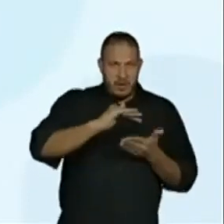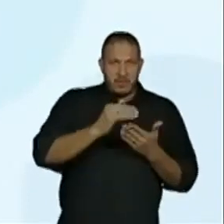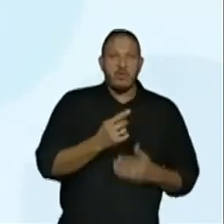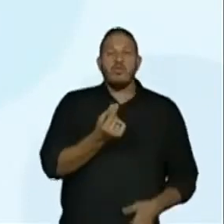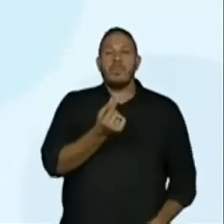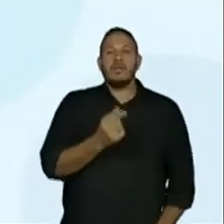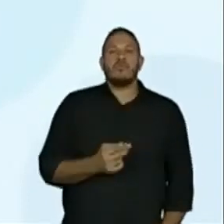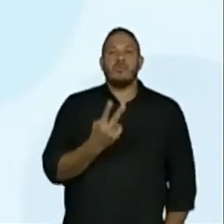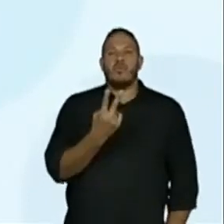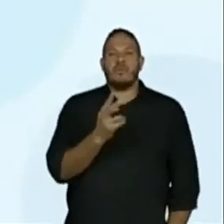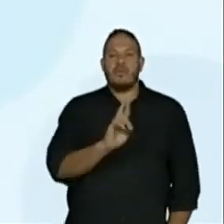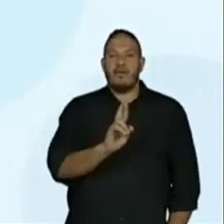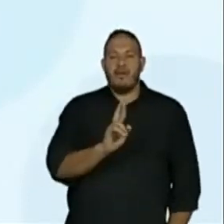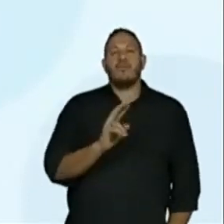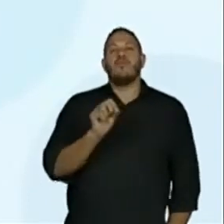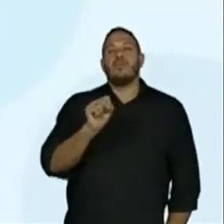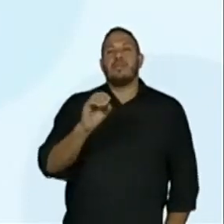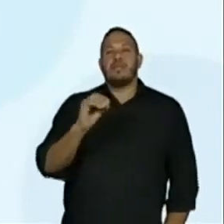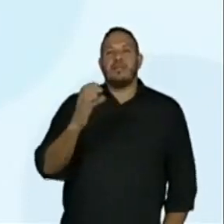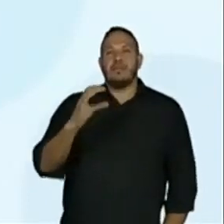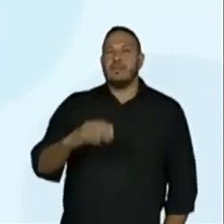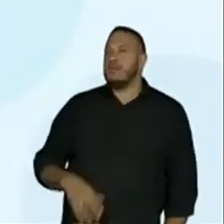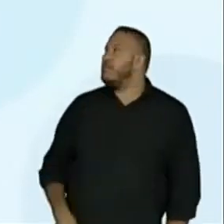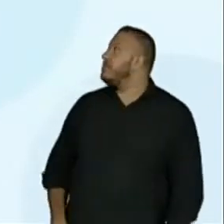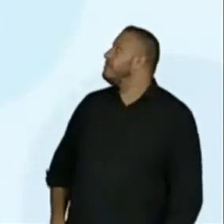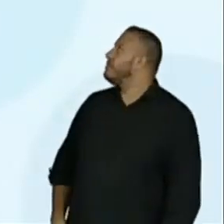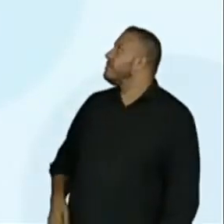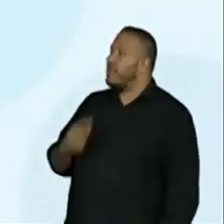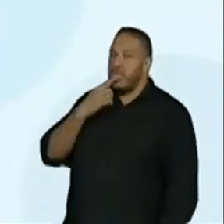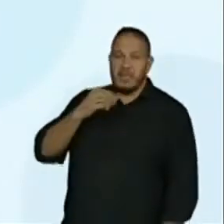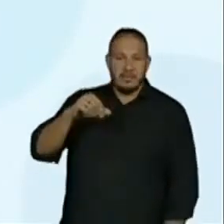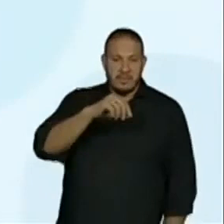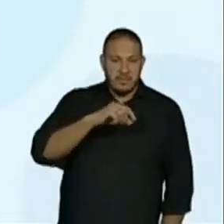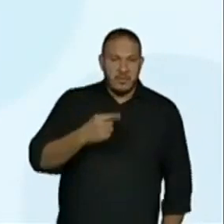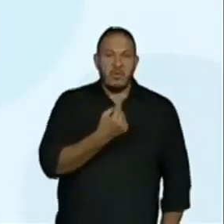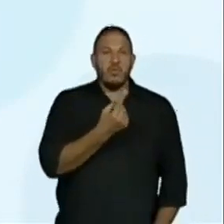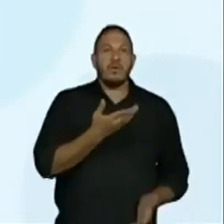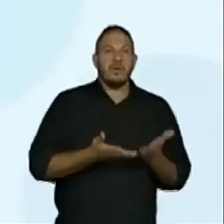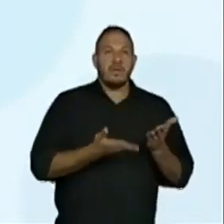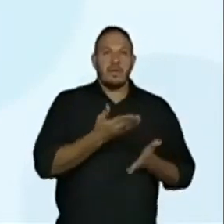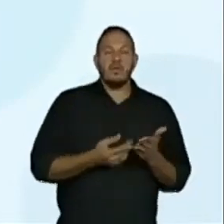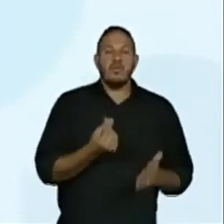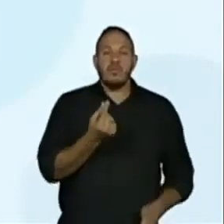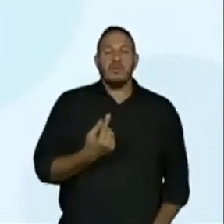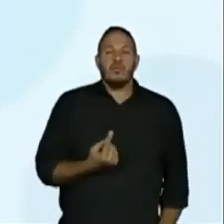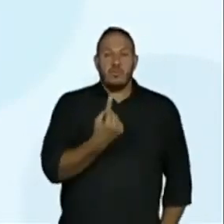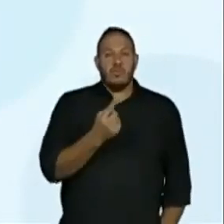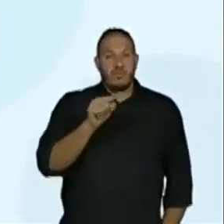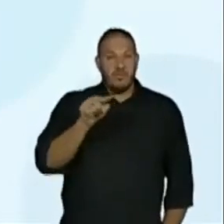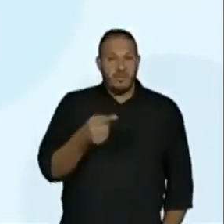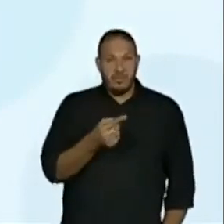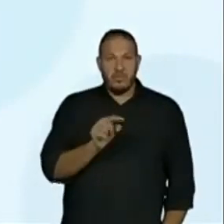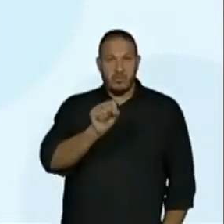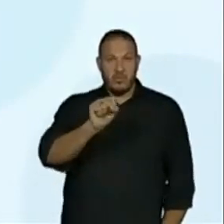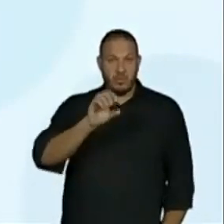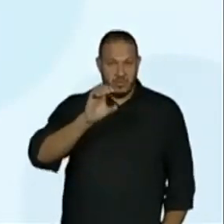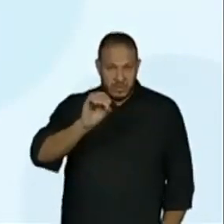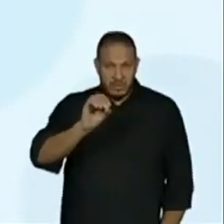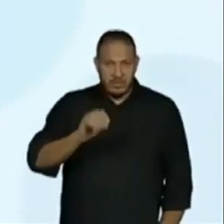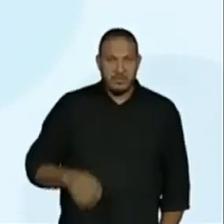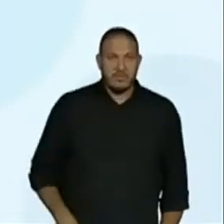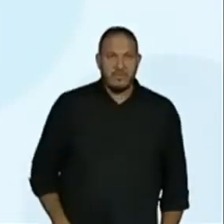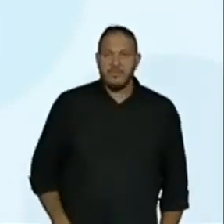R$ 2,80. Sal, 1 quilo, o preço, R$